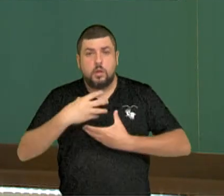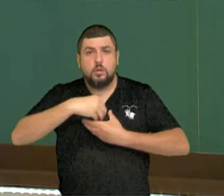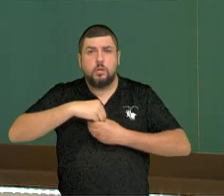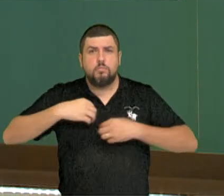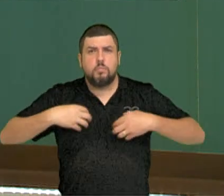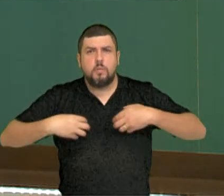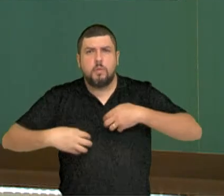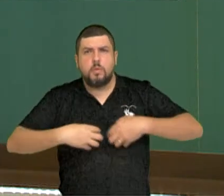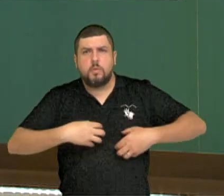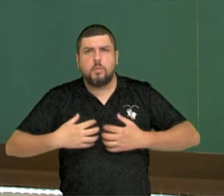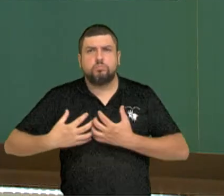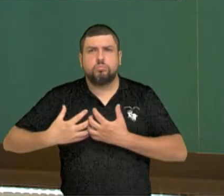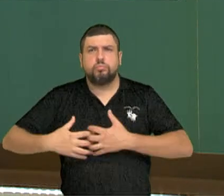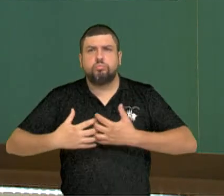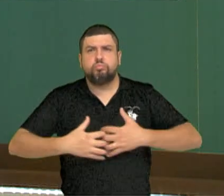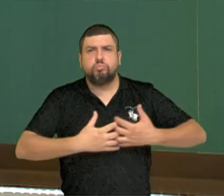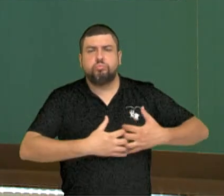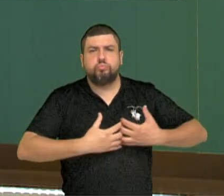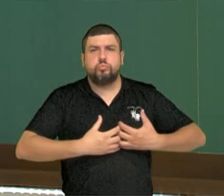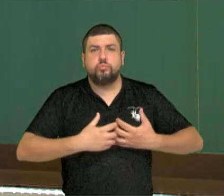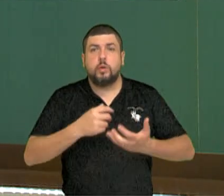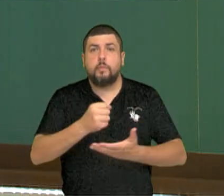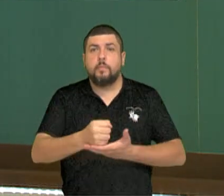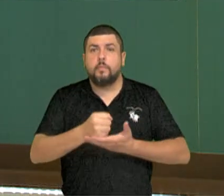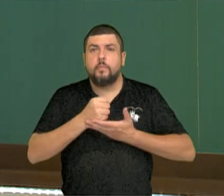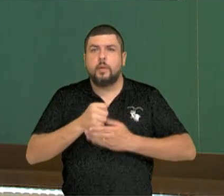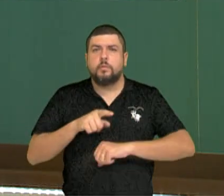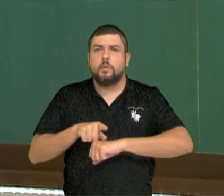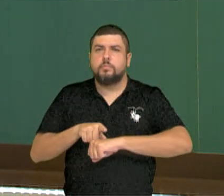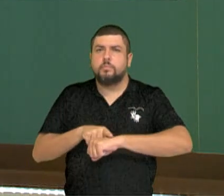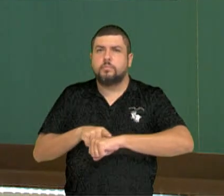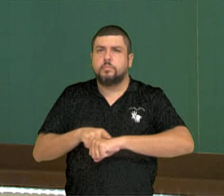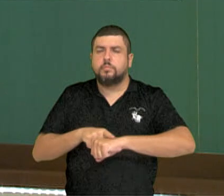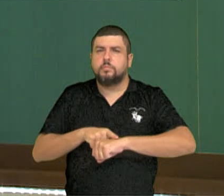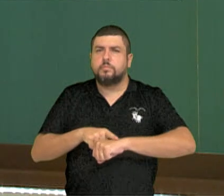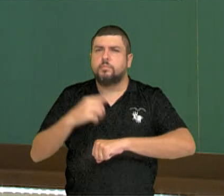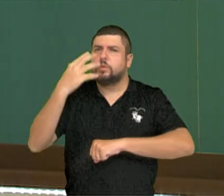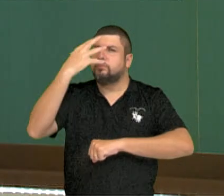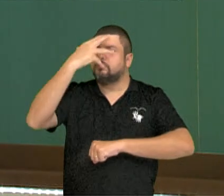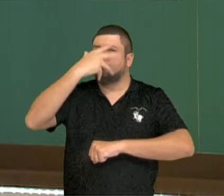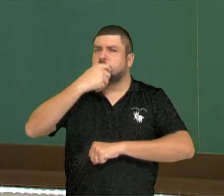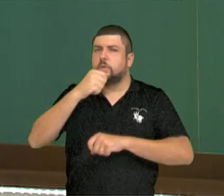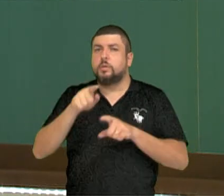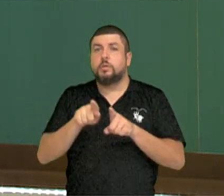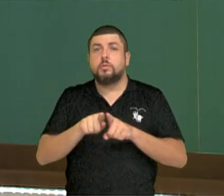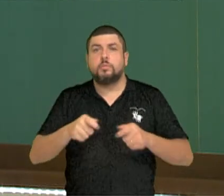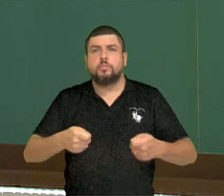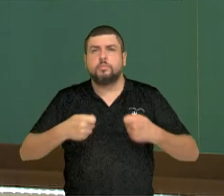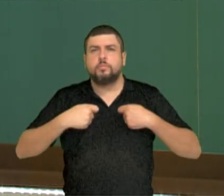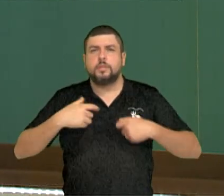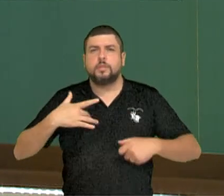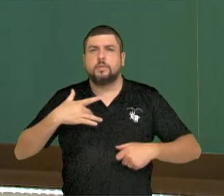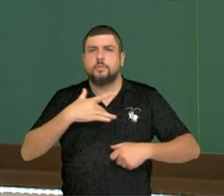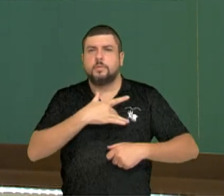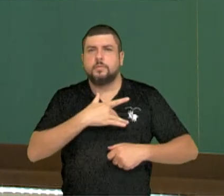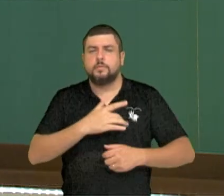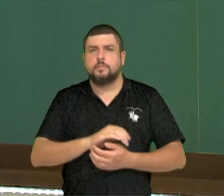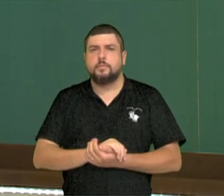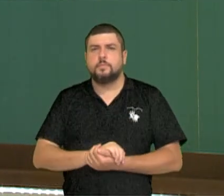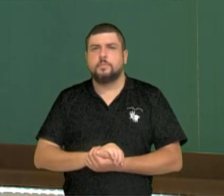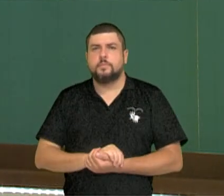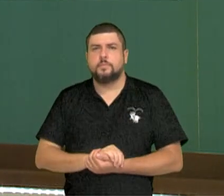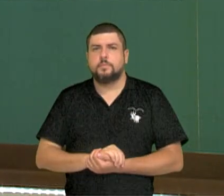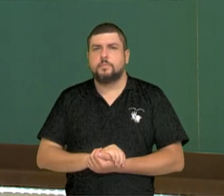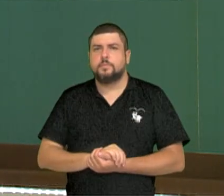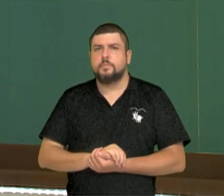pele e te deixa aí bem nutrido, bem saudável. A continuação, temos